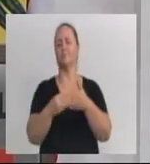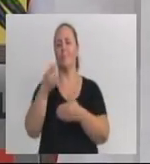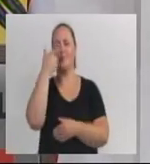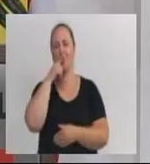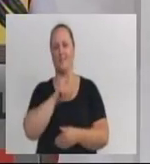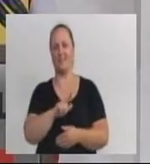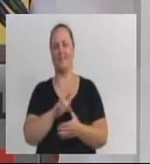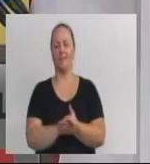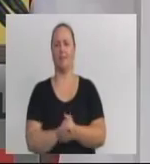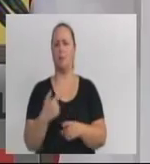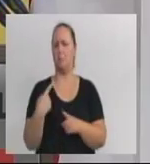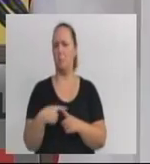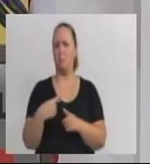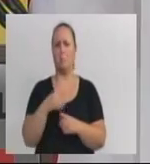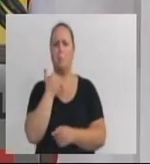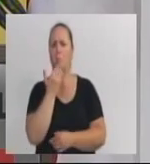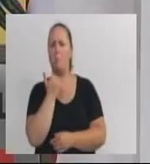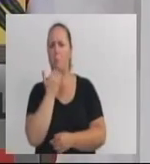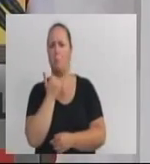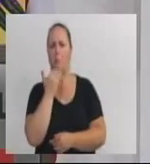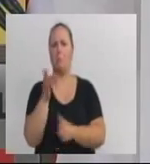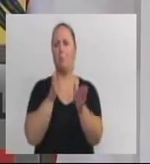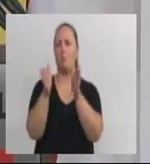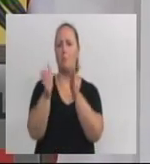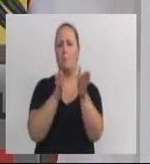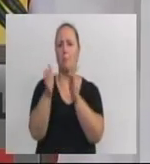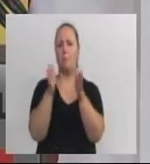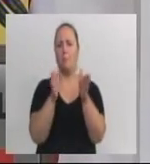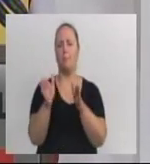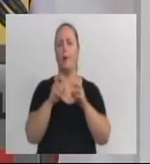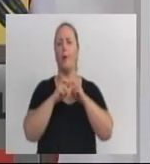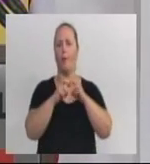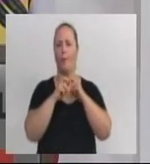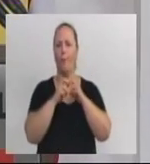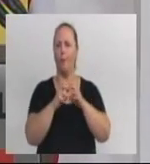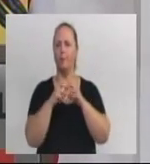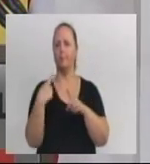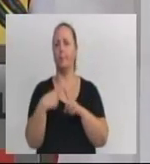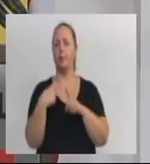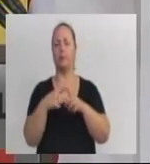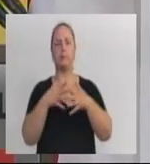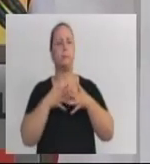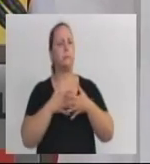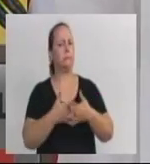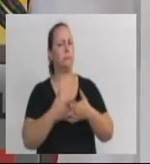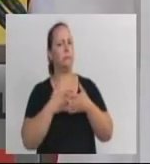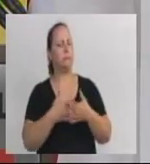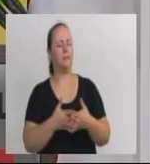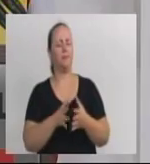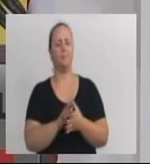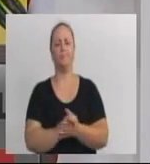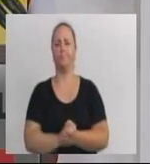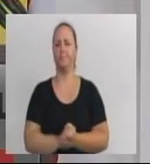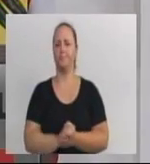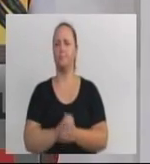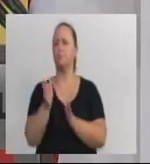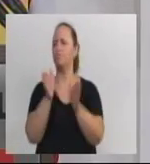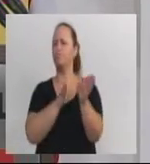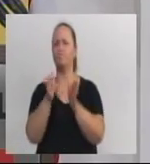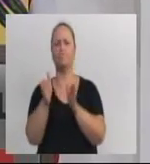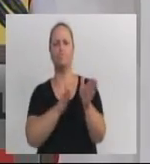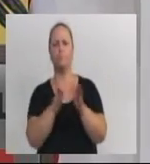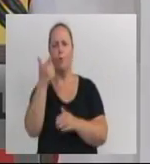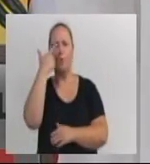querer acessibilidade nos ônibus, porque está complicado, ter acessibilidade aos